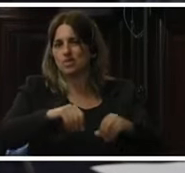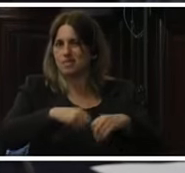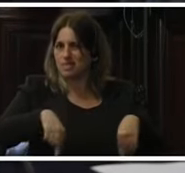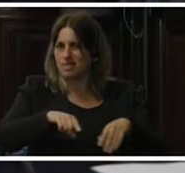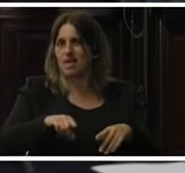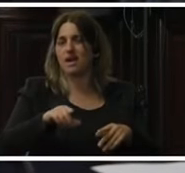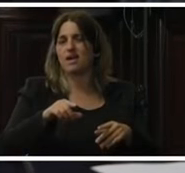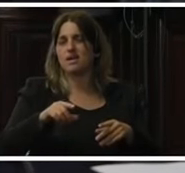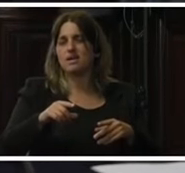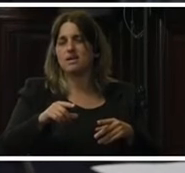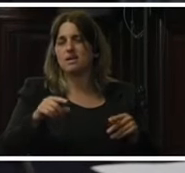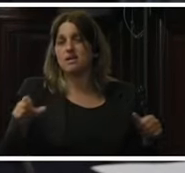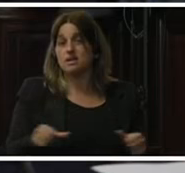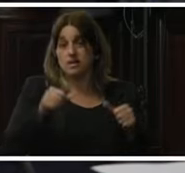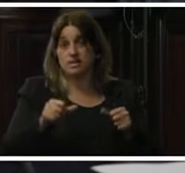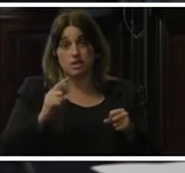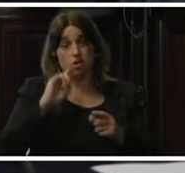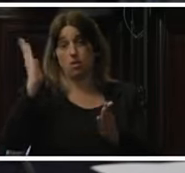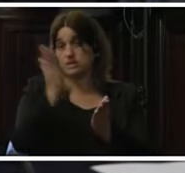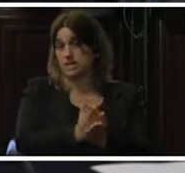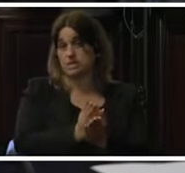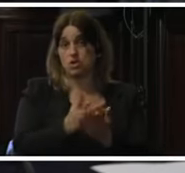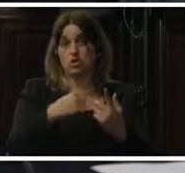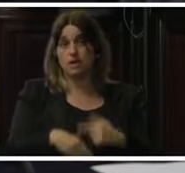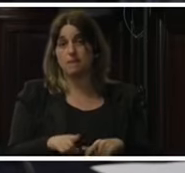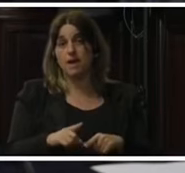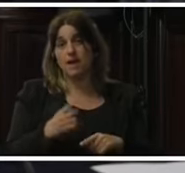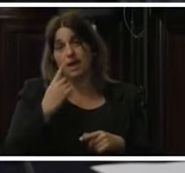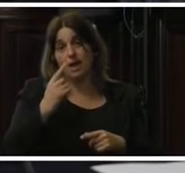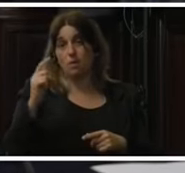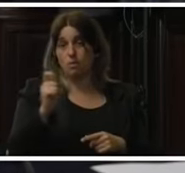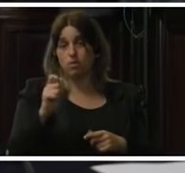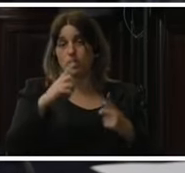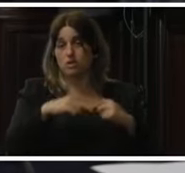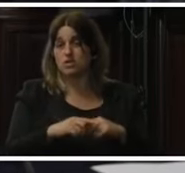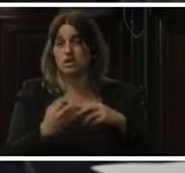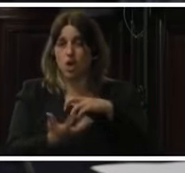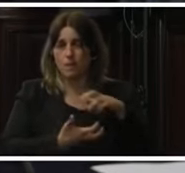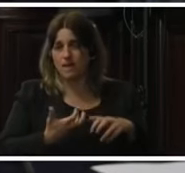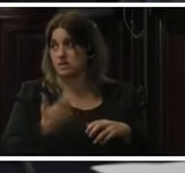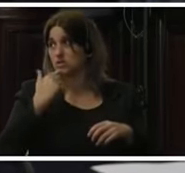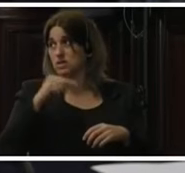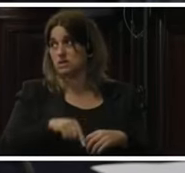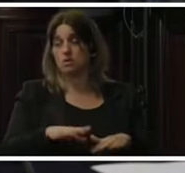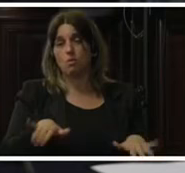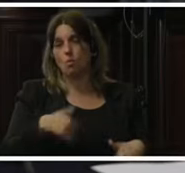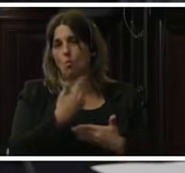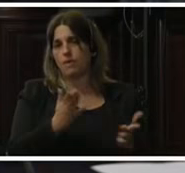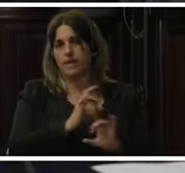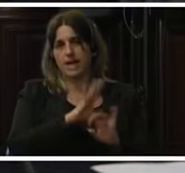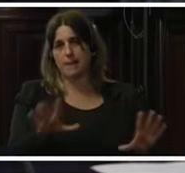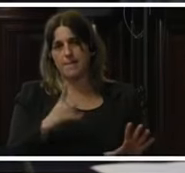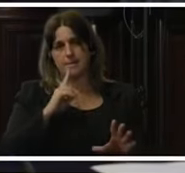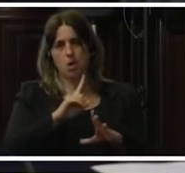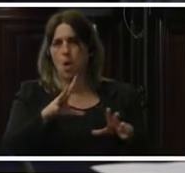disciplinares aos servidores públicos a combinação desses fatores de nega por completo os compromissos assumidos pelo brasil perante